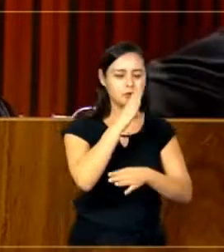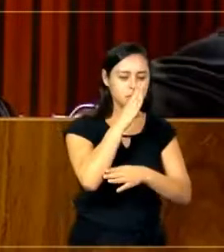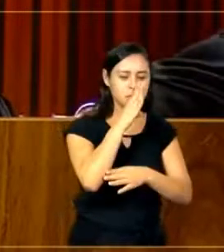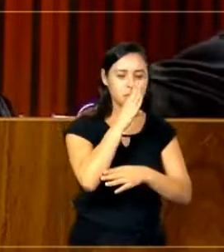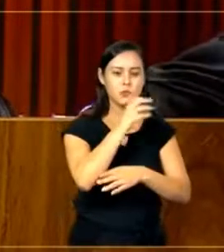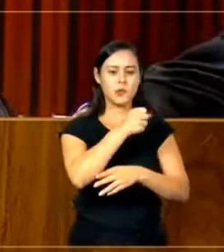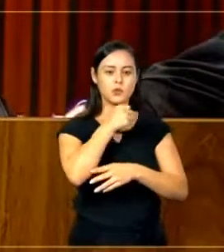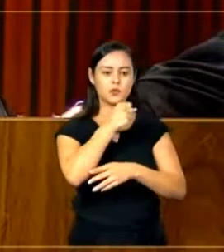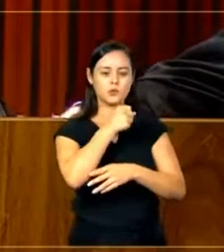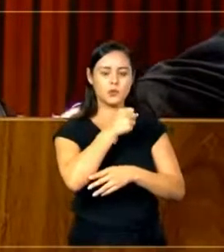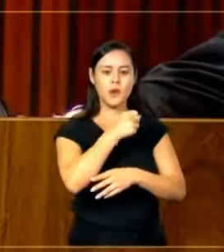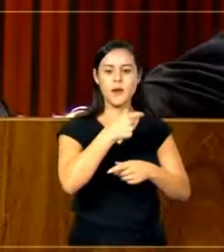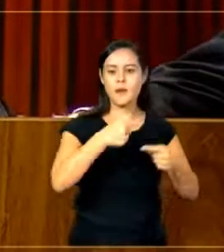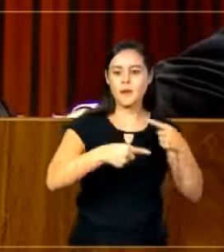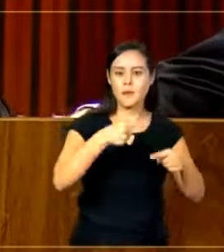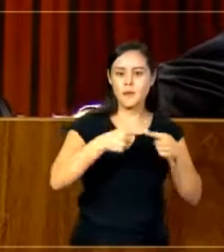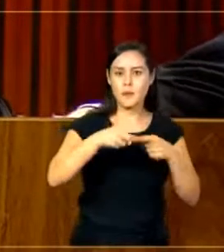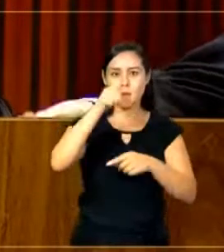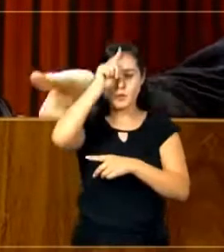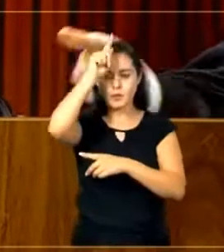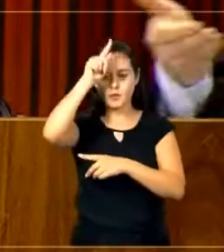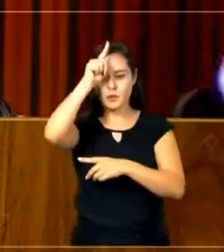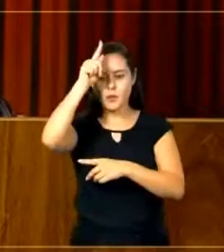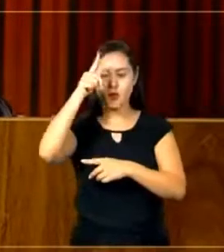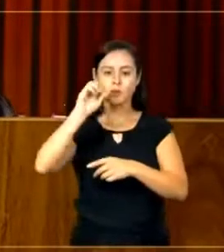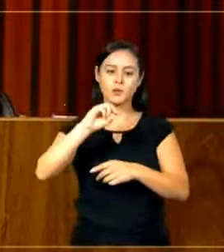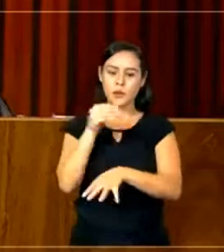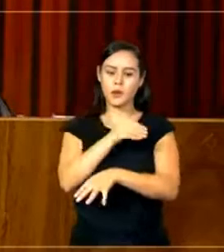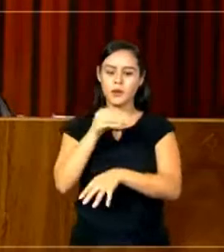natureza política, ideológica e artística.